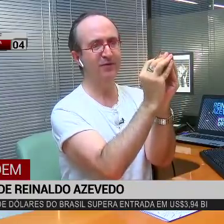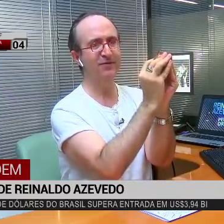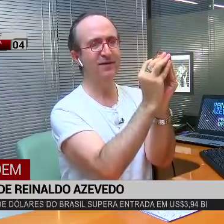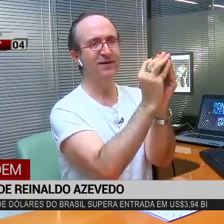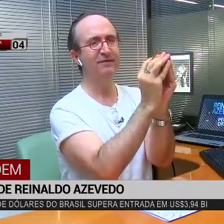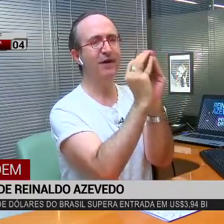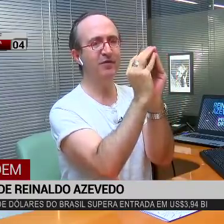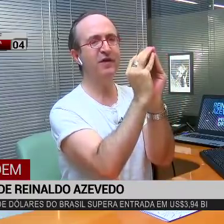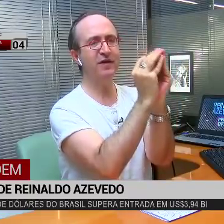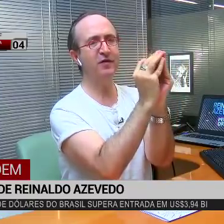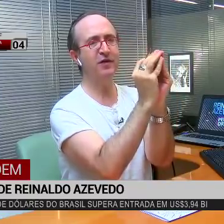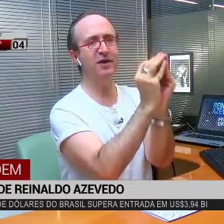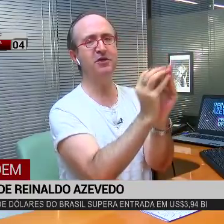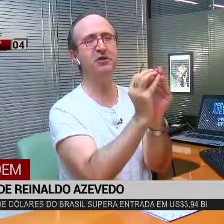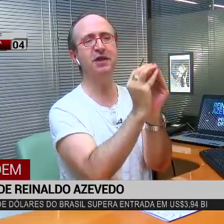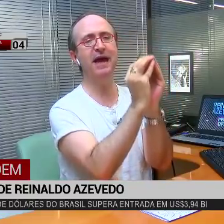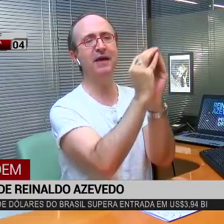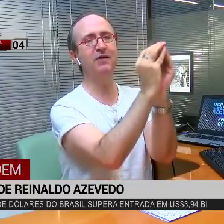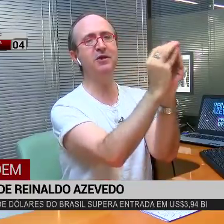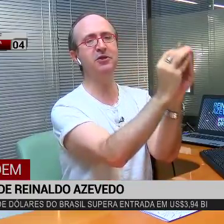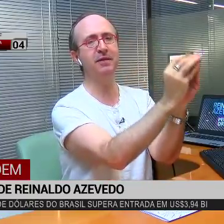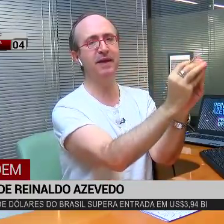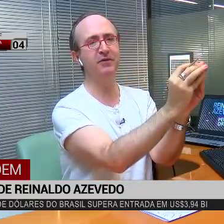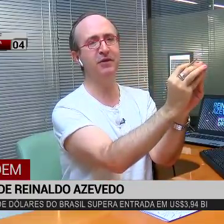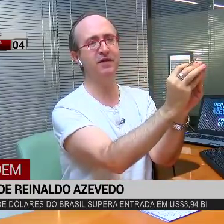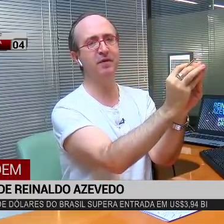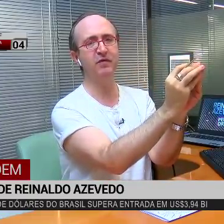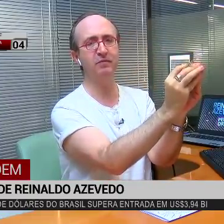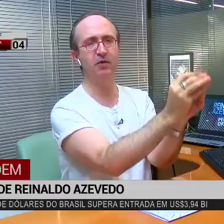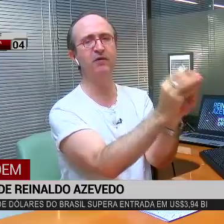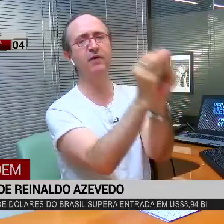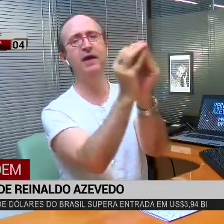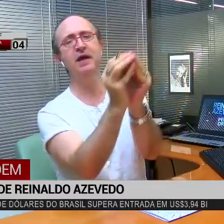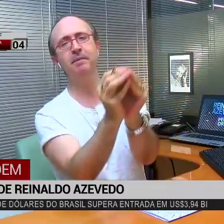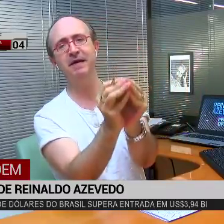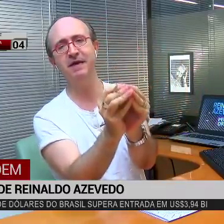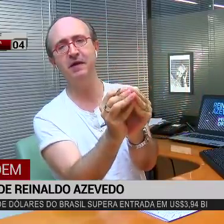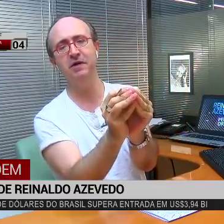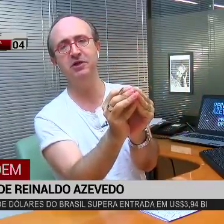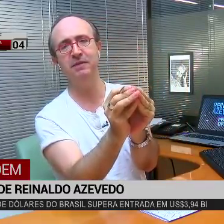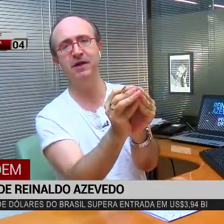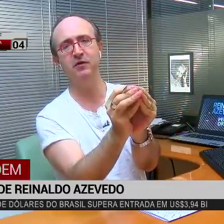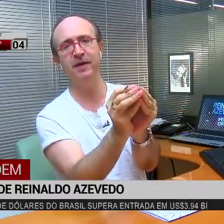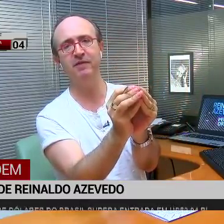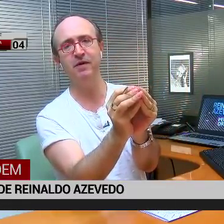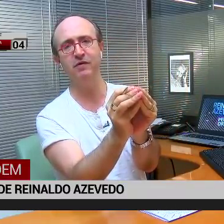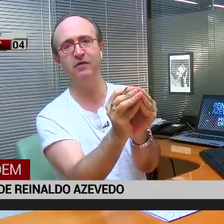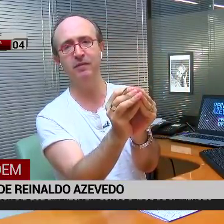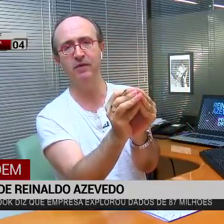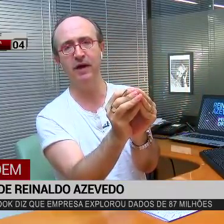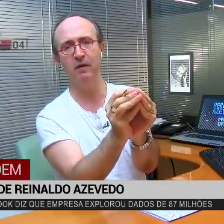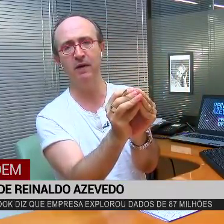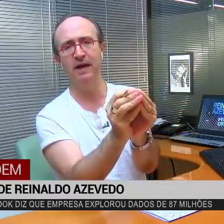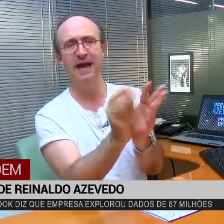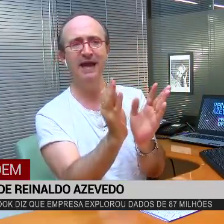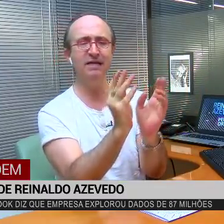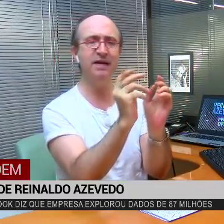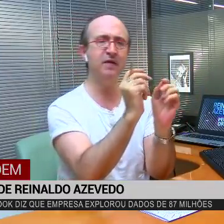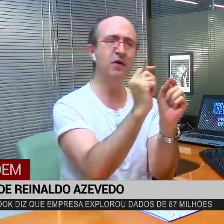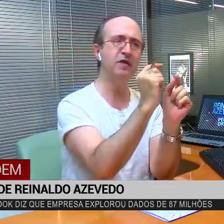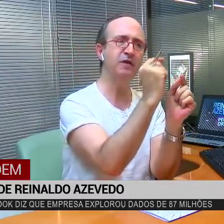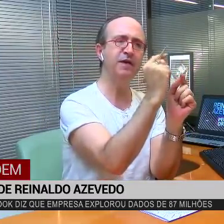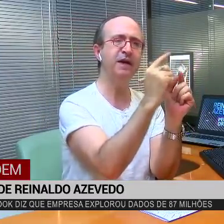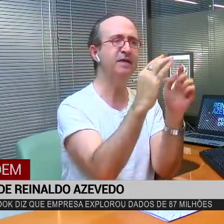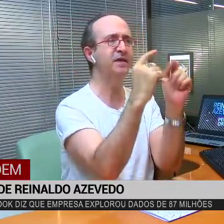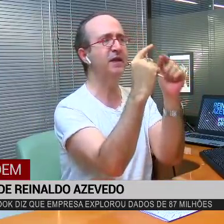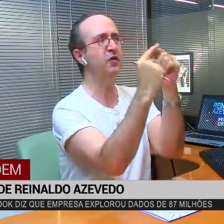ou então, vamos fazer o seguinte, tirar o linchamento das mãos do povo e passar o linchamento para as mãos do tribunal.